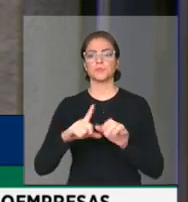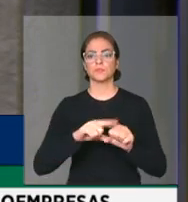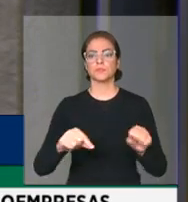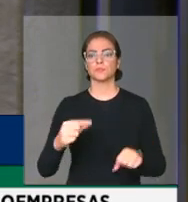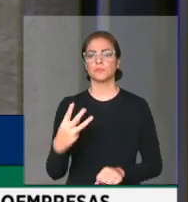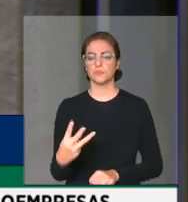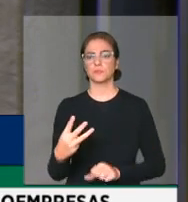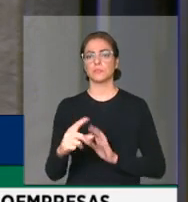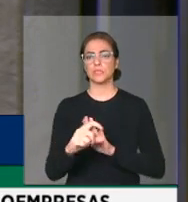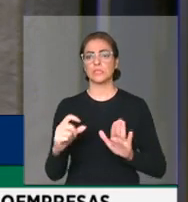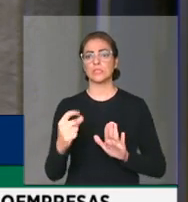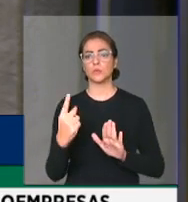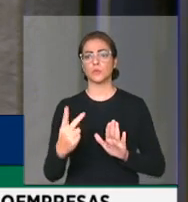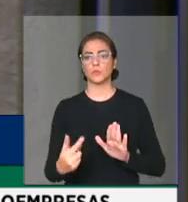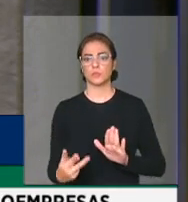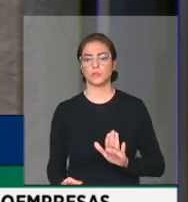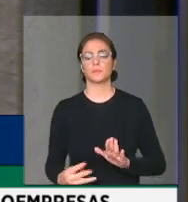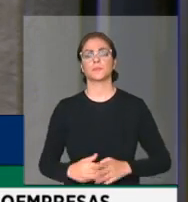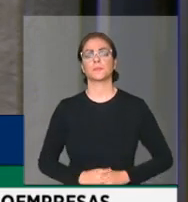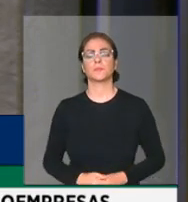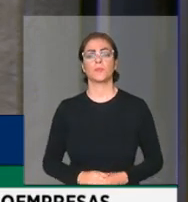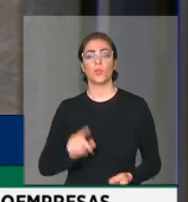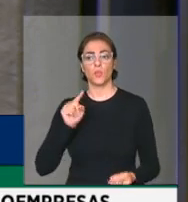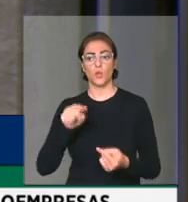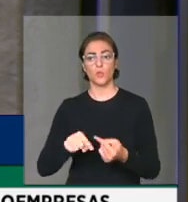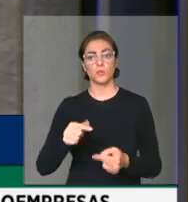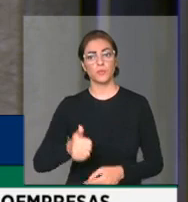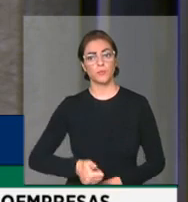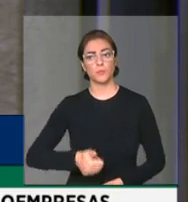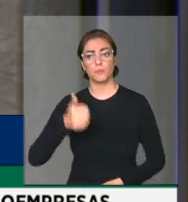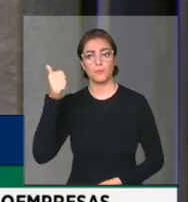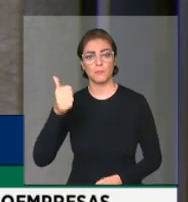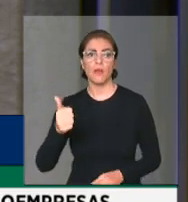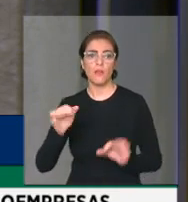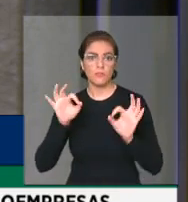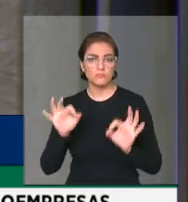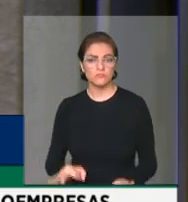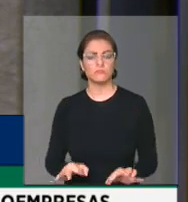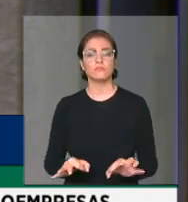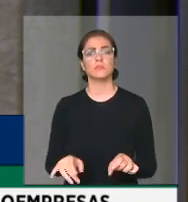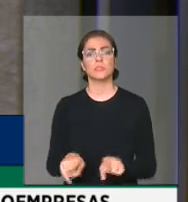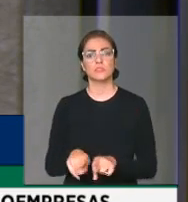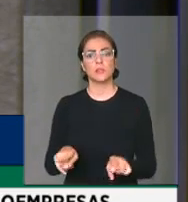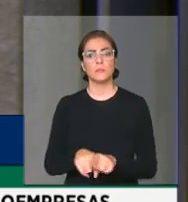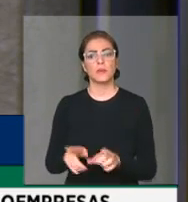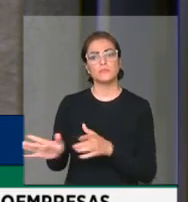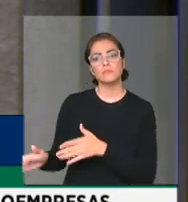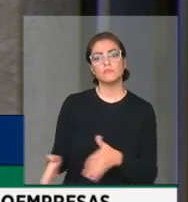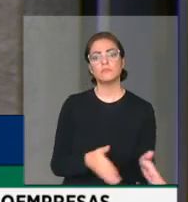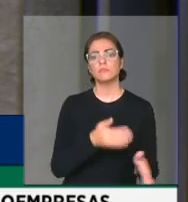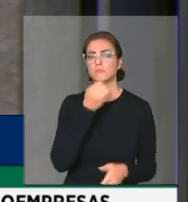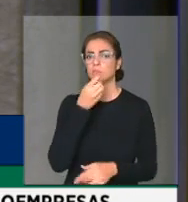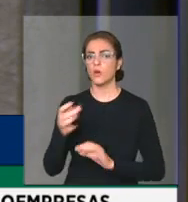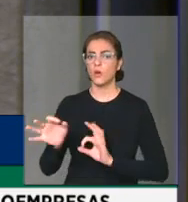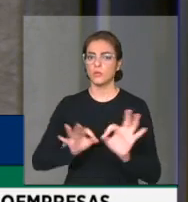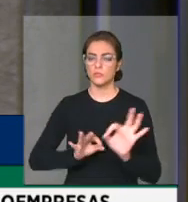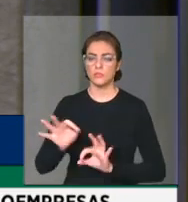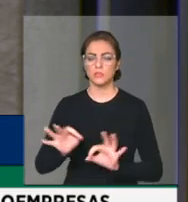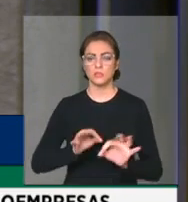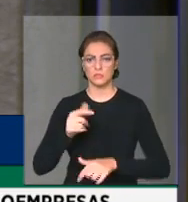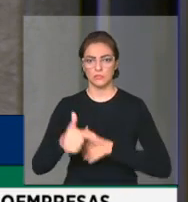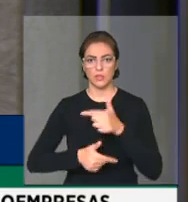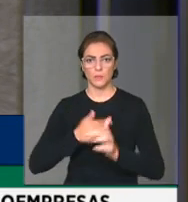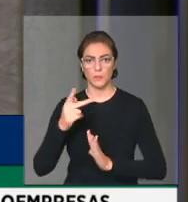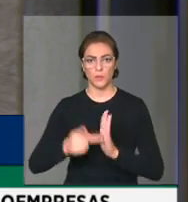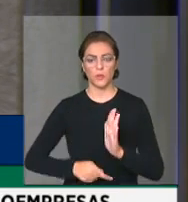1, 2 e 3. Visando a conferir maior factualidade e execuibilidade ao programa,